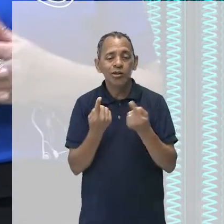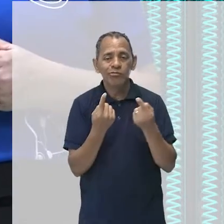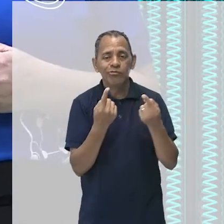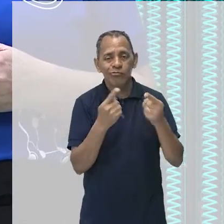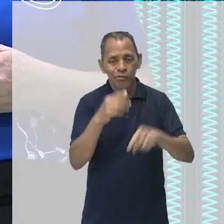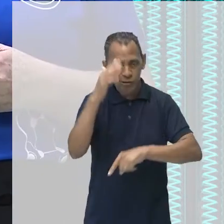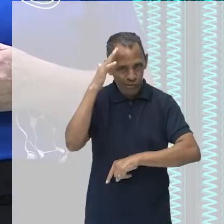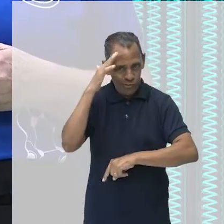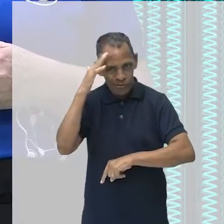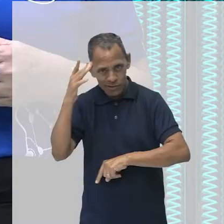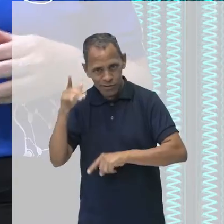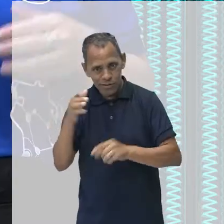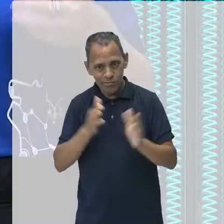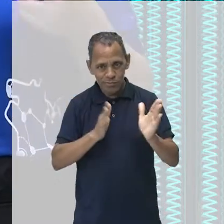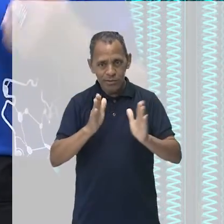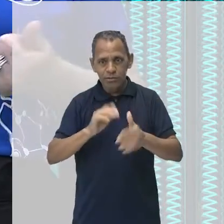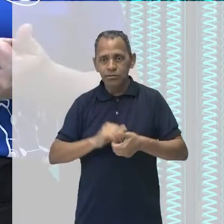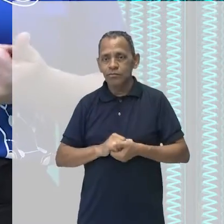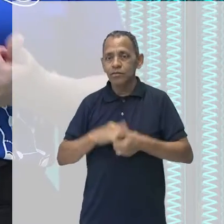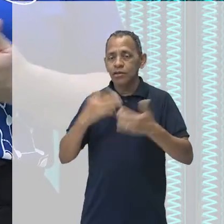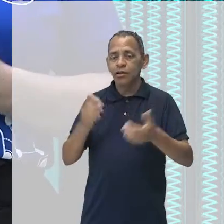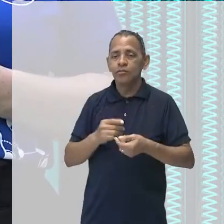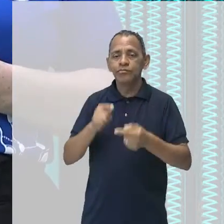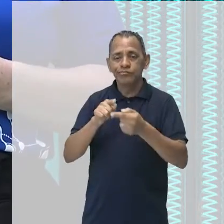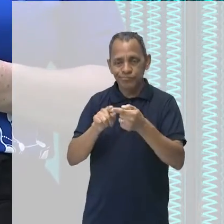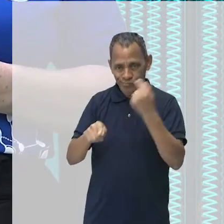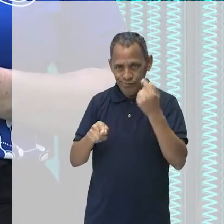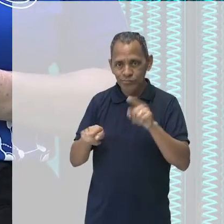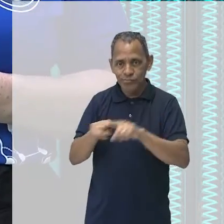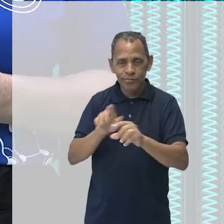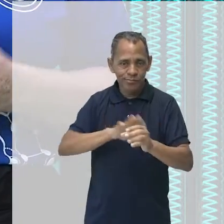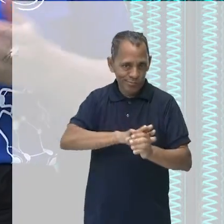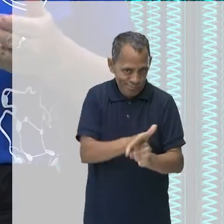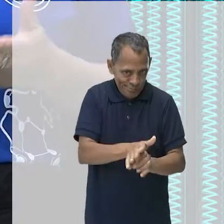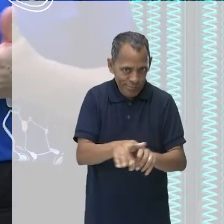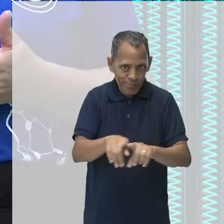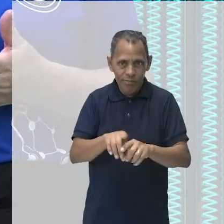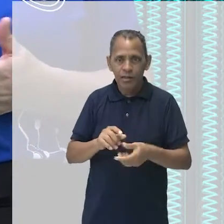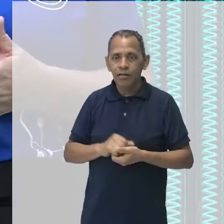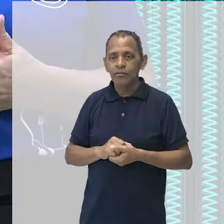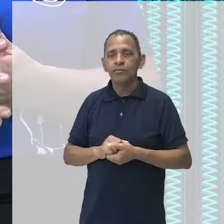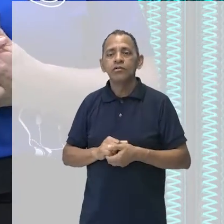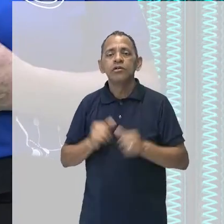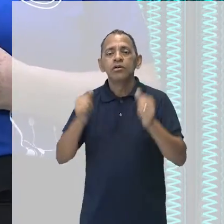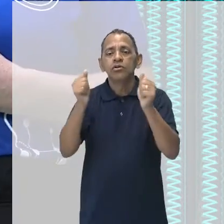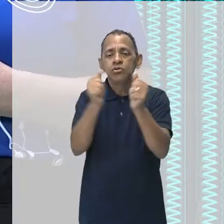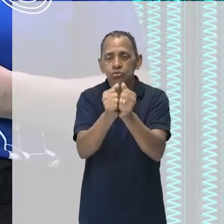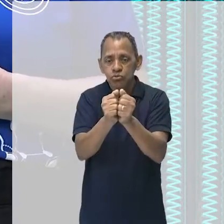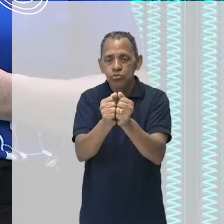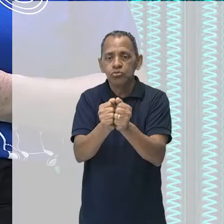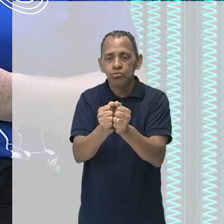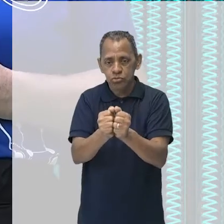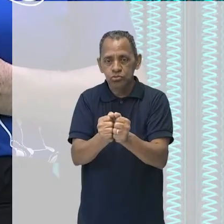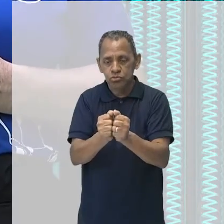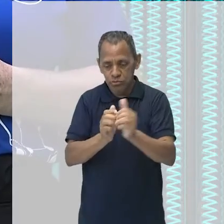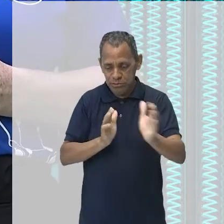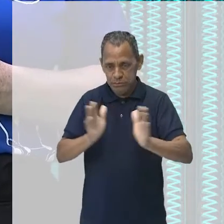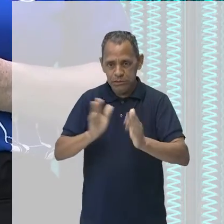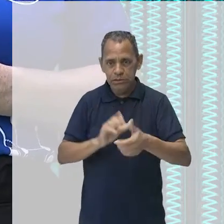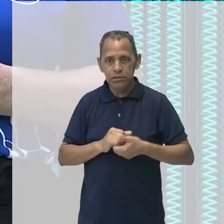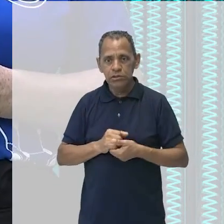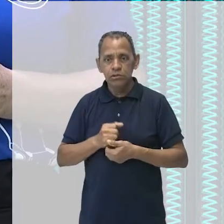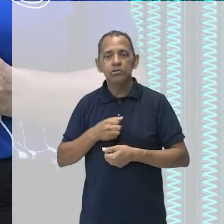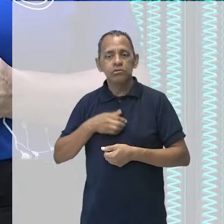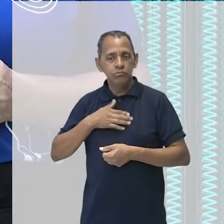acontecia naquele período. Então, a censura e a repressão vão estar muito presentes durante a ditadura militar.